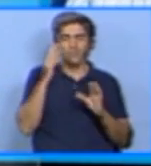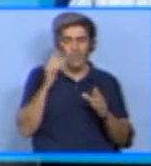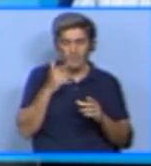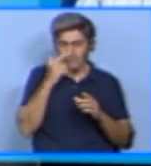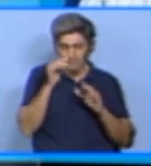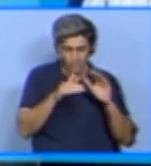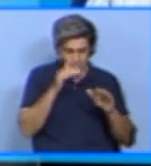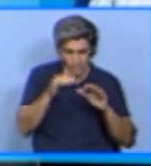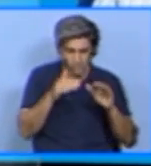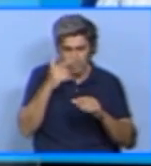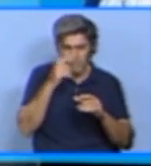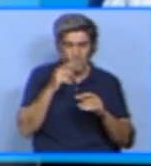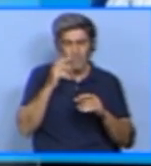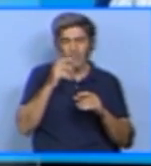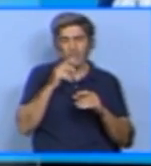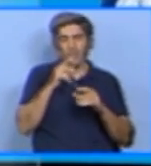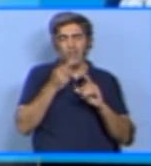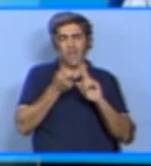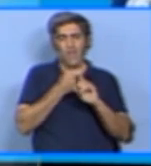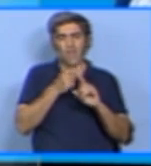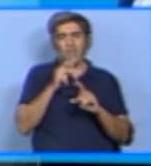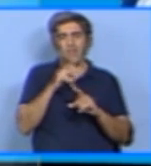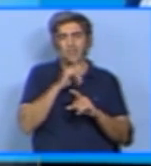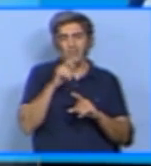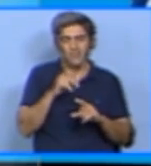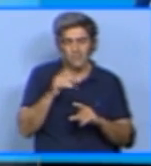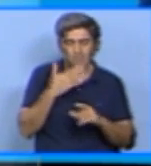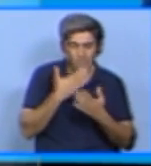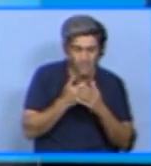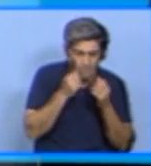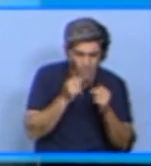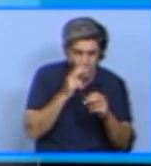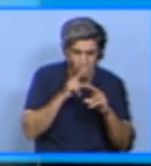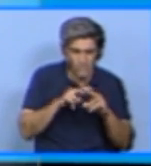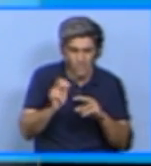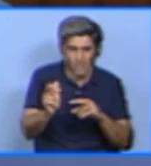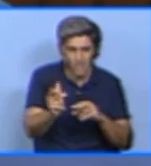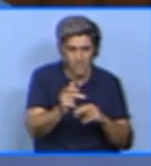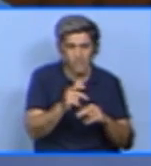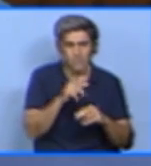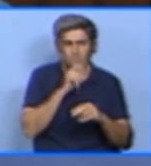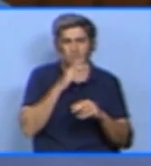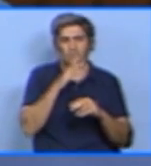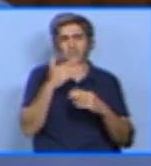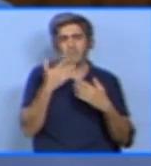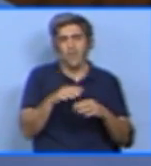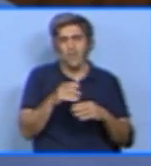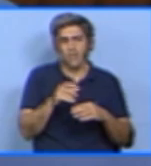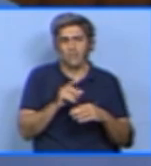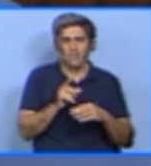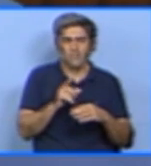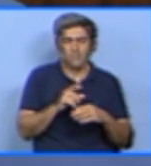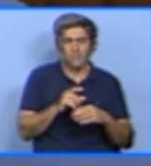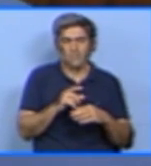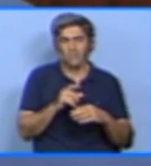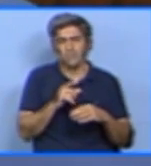inquietar a consciência dos nazis, a dar imensa força a quem estava prisioneiro. Podemos dizer que foi mal sucedido? Não, acabou